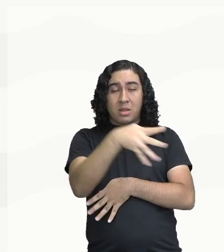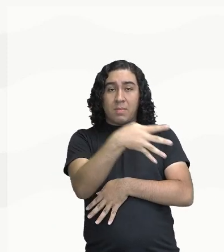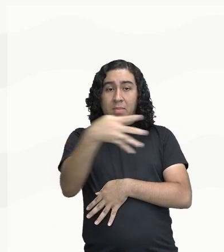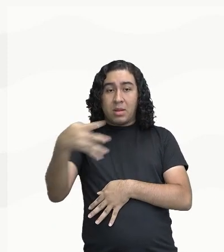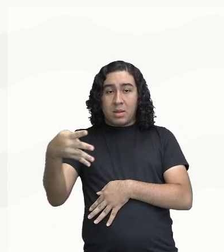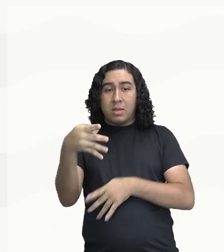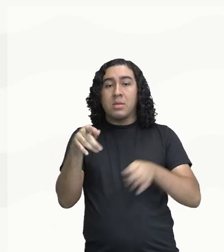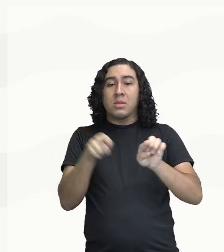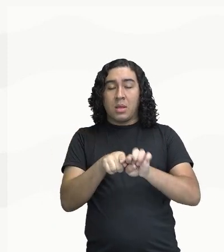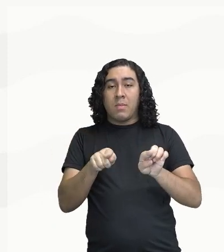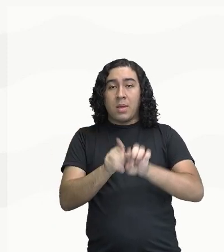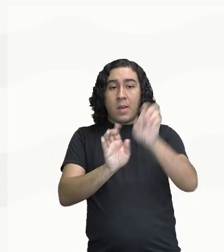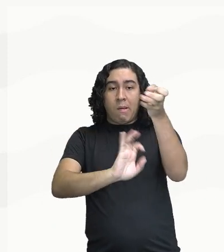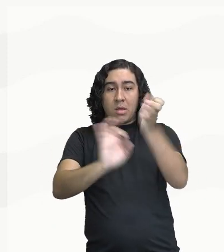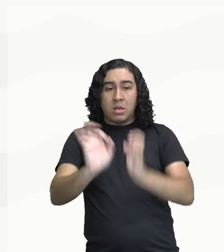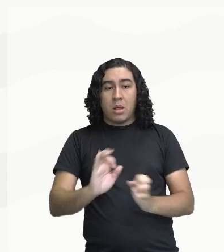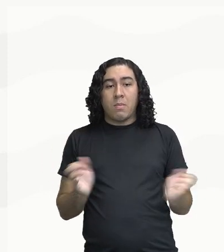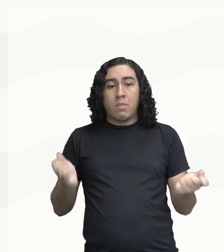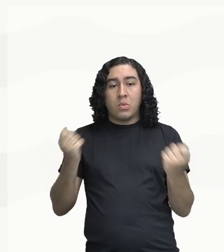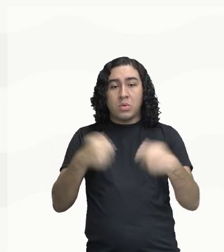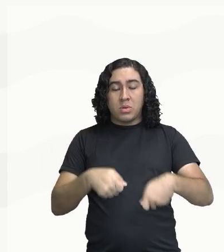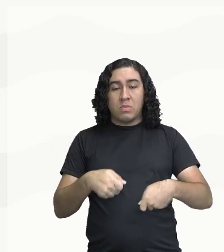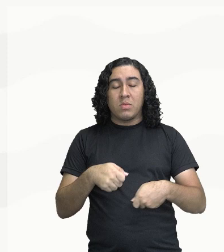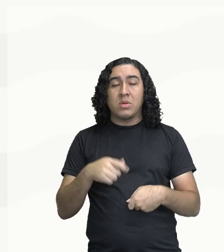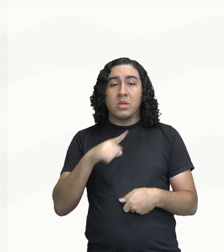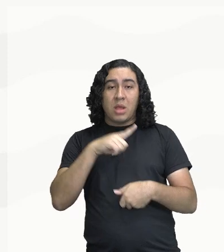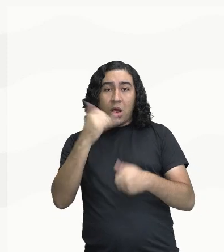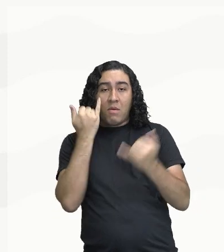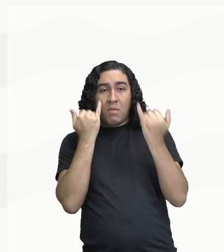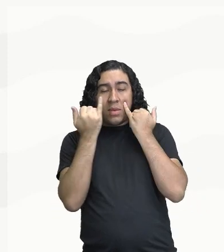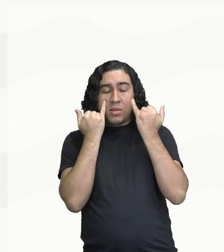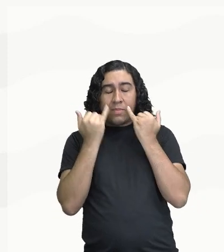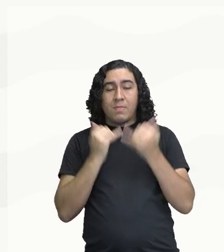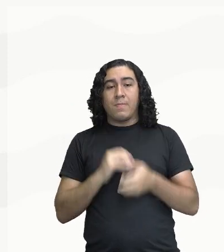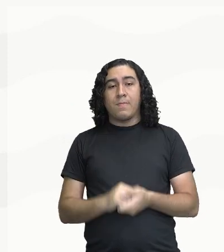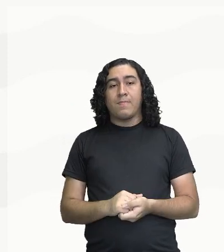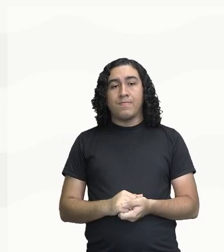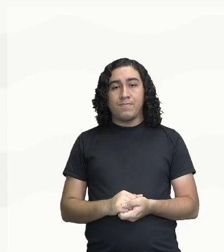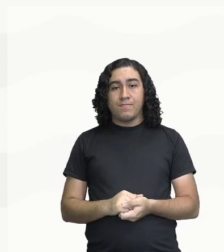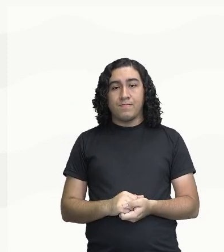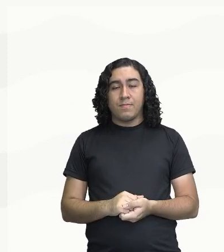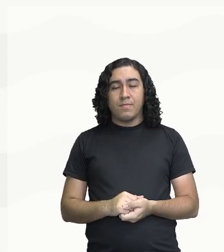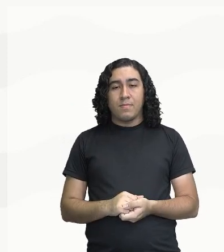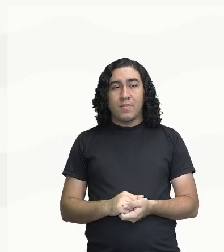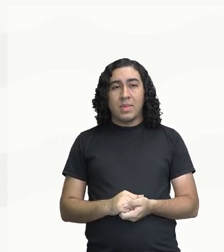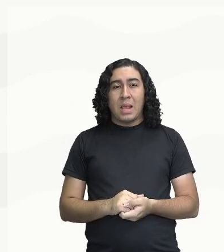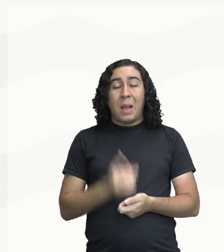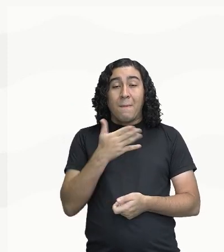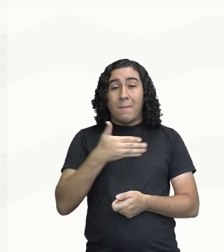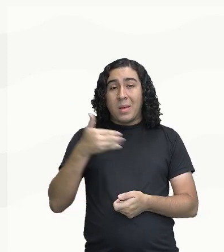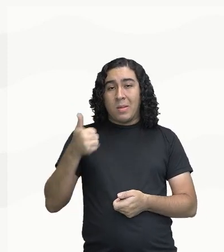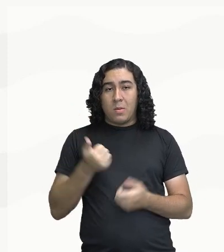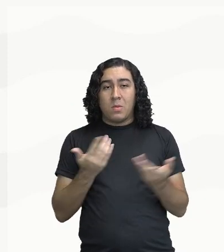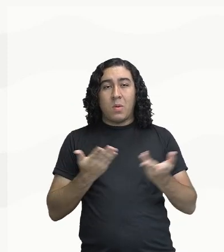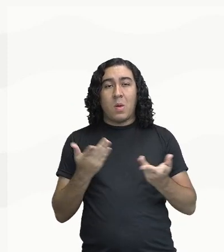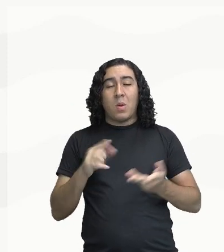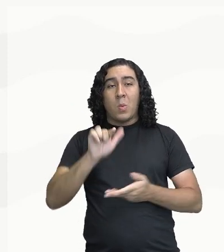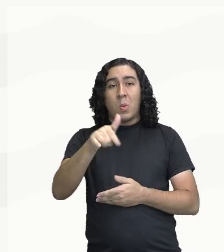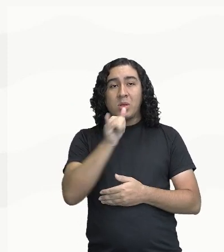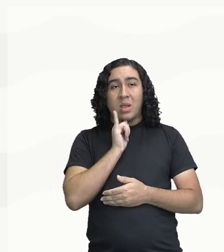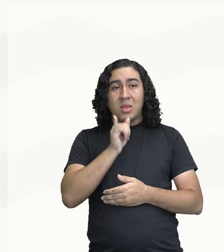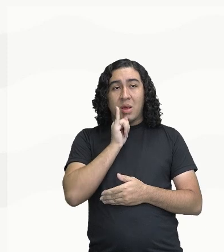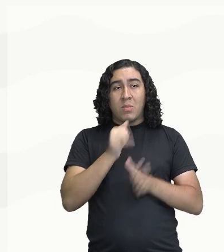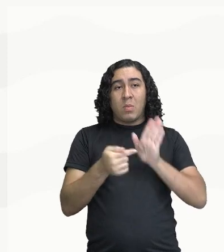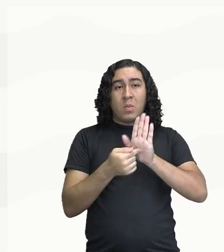tabelas organizadas ali com esses dados coletados, tá? E para ficar melhor, nós trouxemos aqui um outro exemplo, não